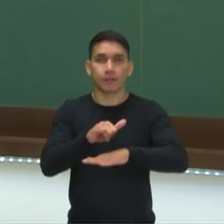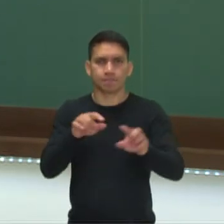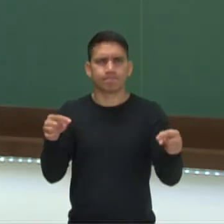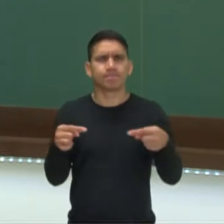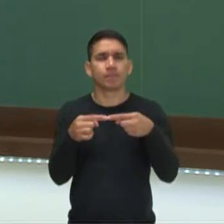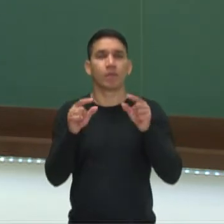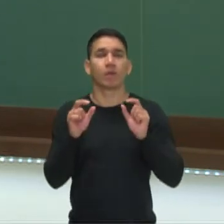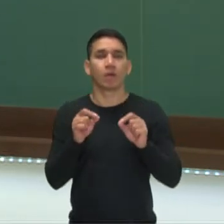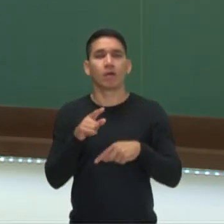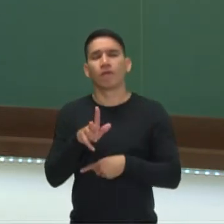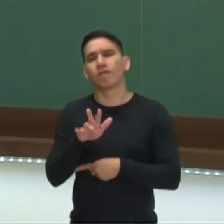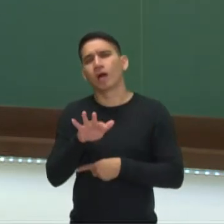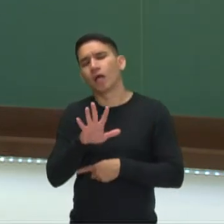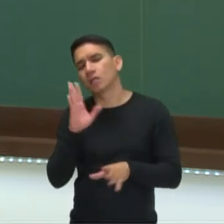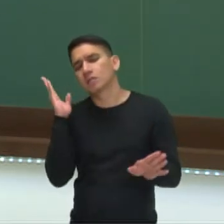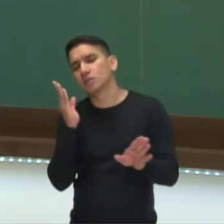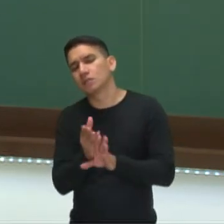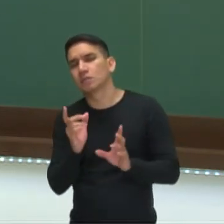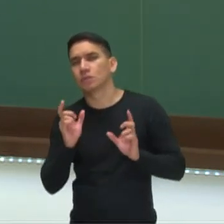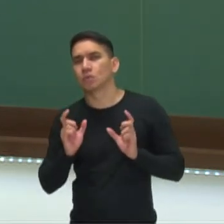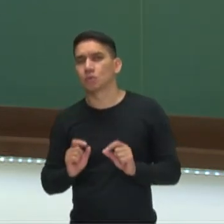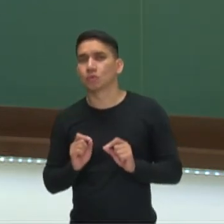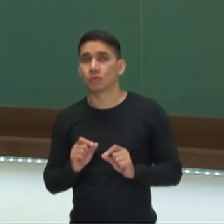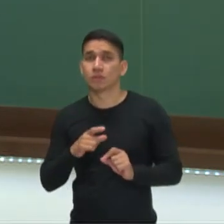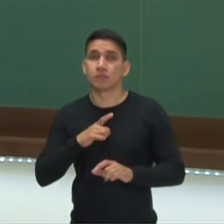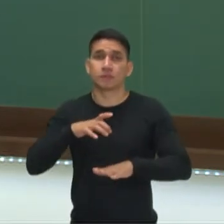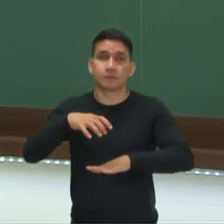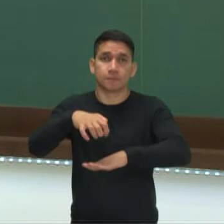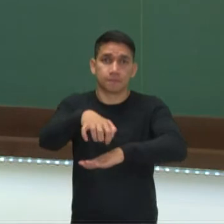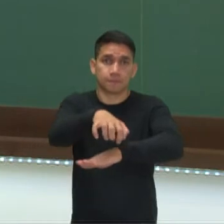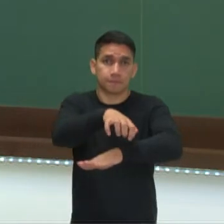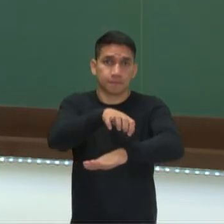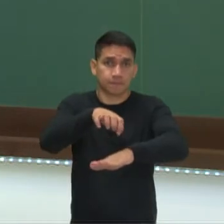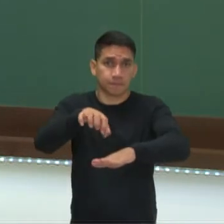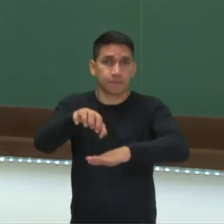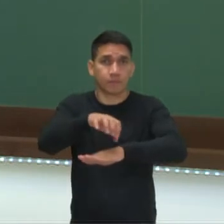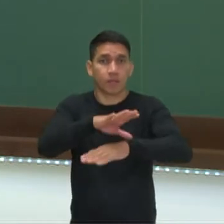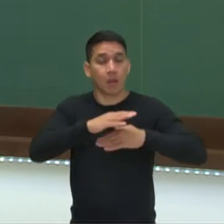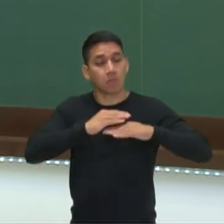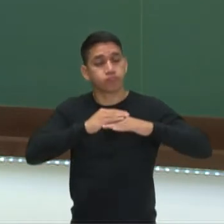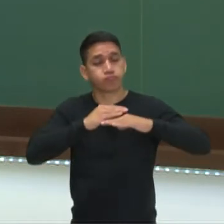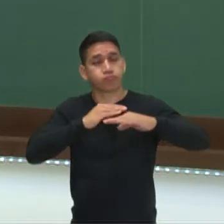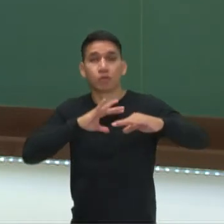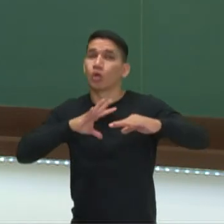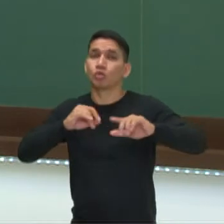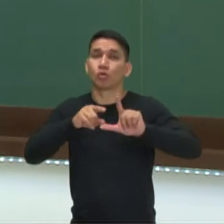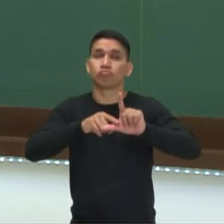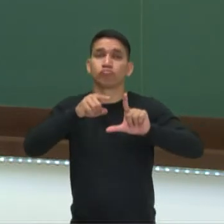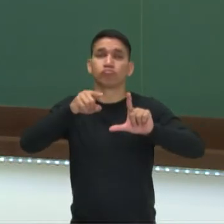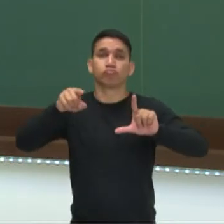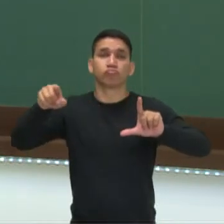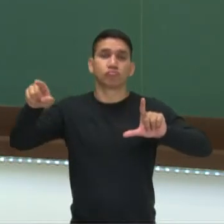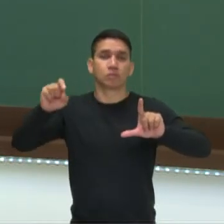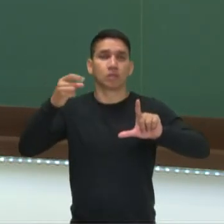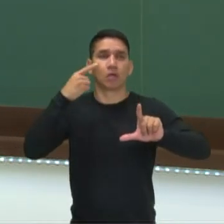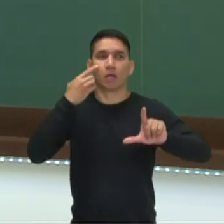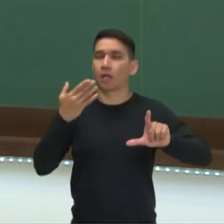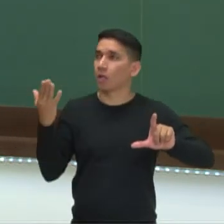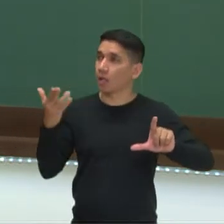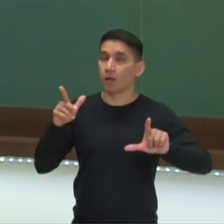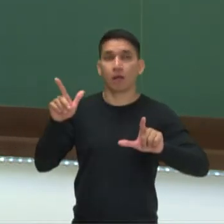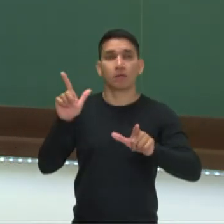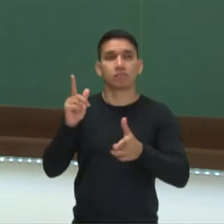respectiva, você vai ter a resistência elétrica, porque ela é constante ao longo de todo o gráfico. Então,